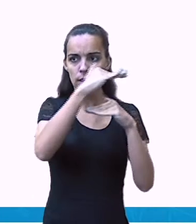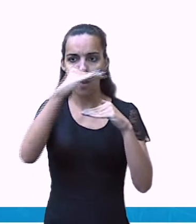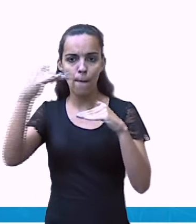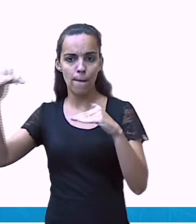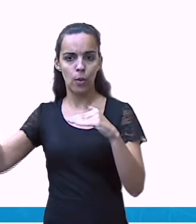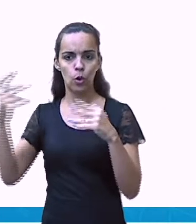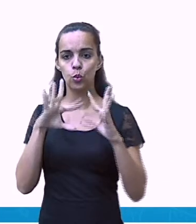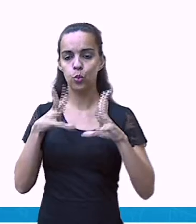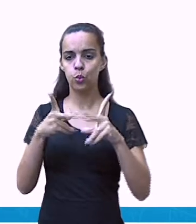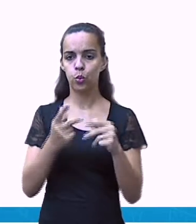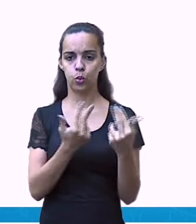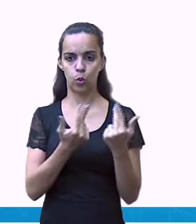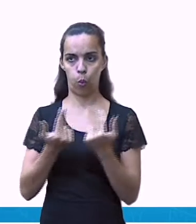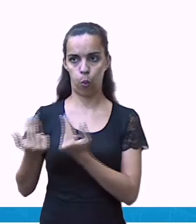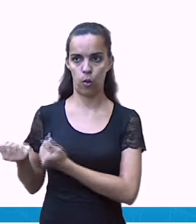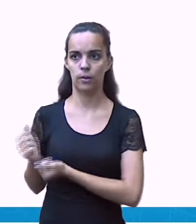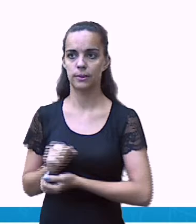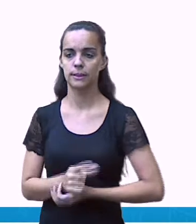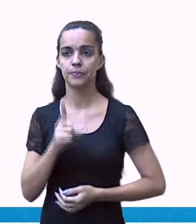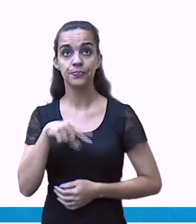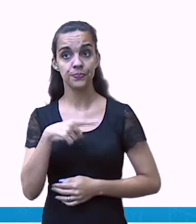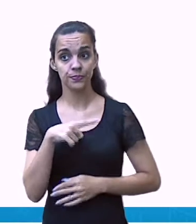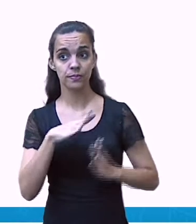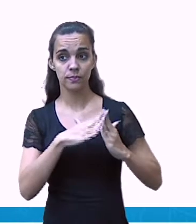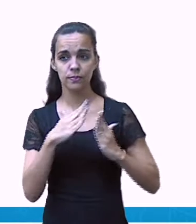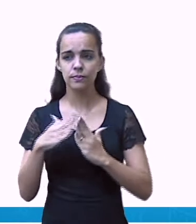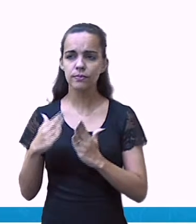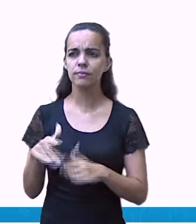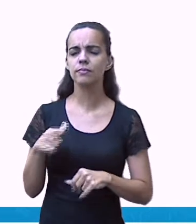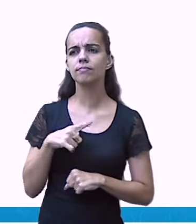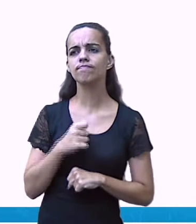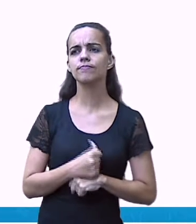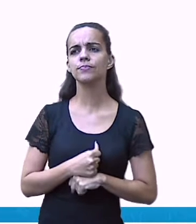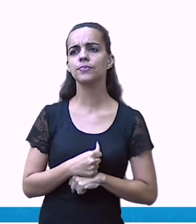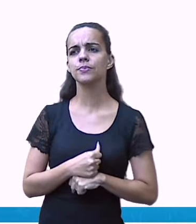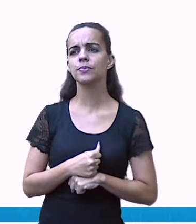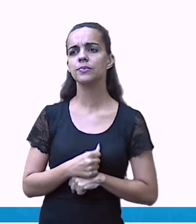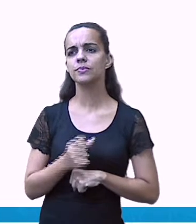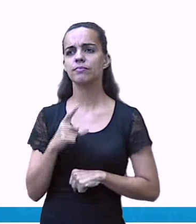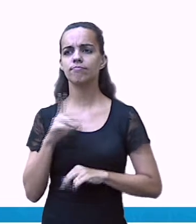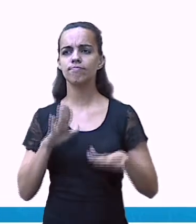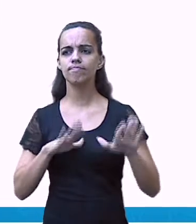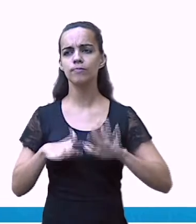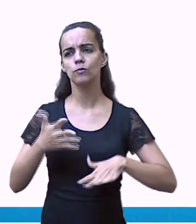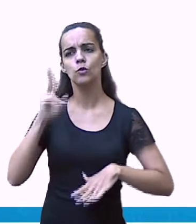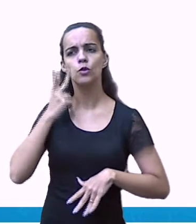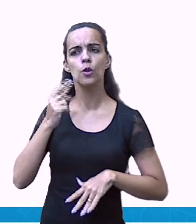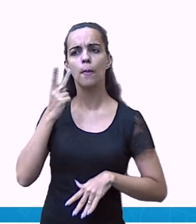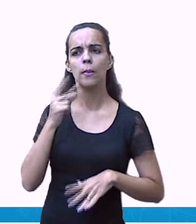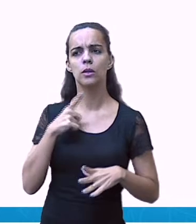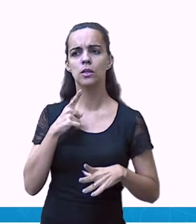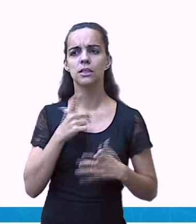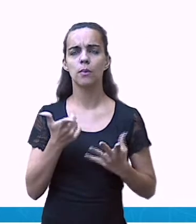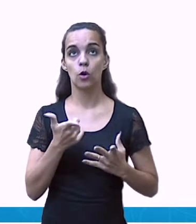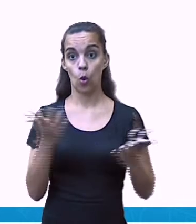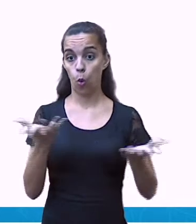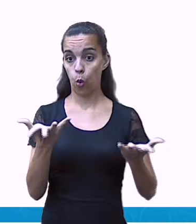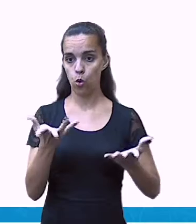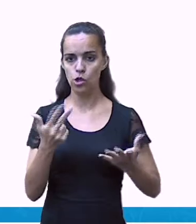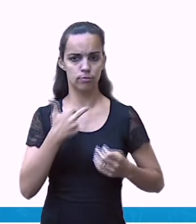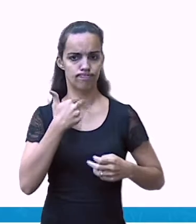mesmo tamanho. E aí, essas casas muito antigas, elas geralmente são tombadas como